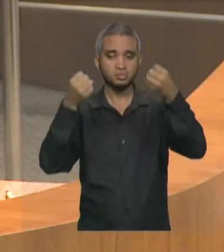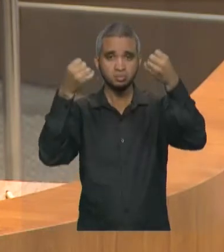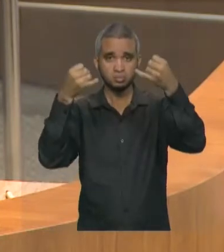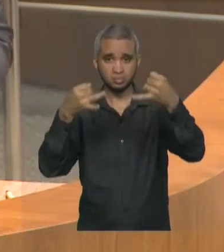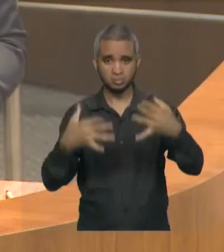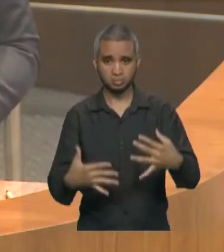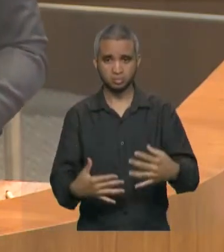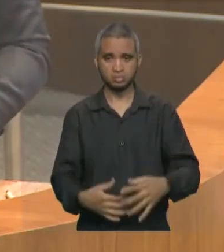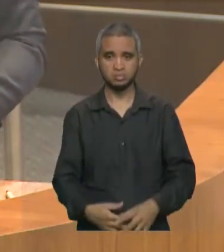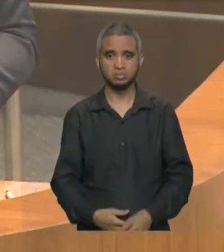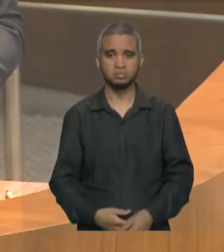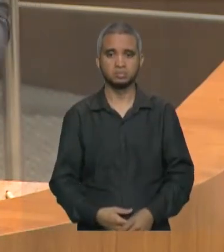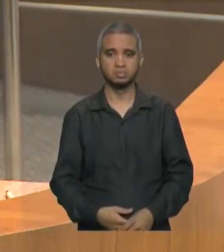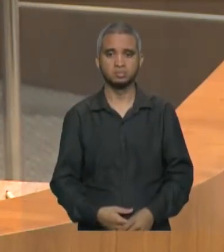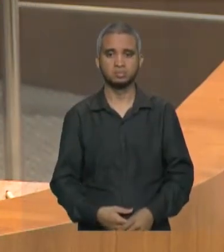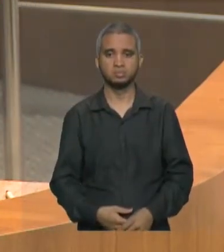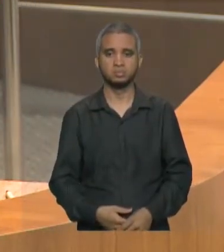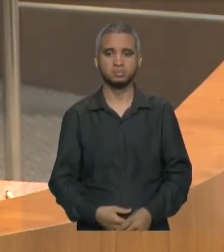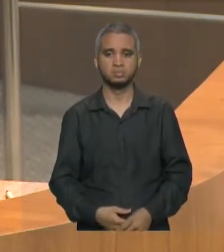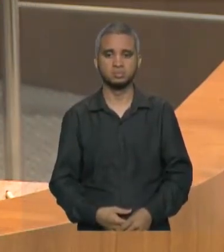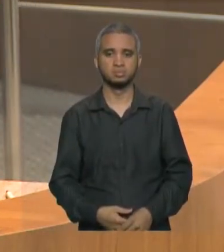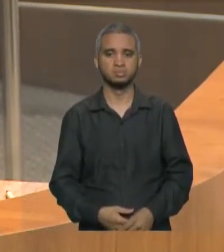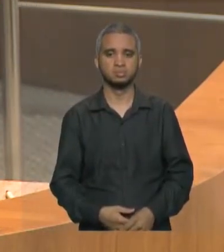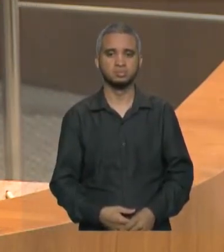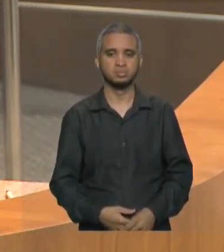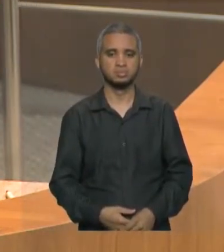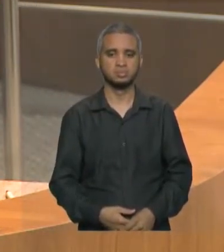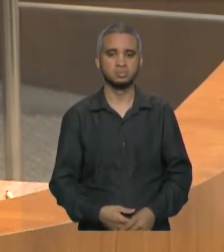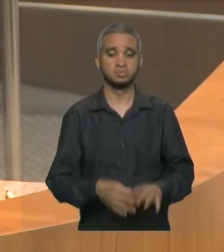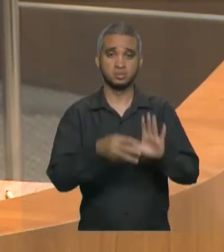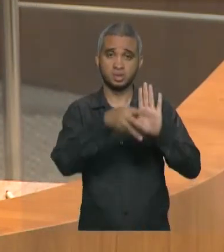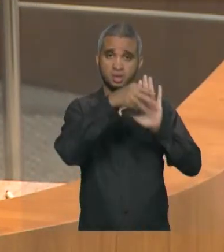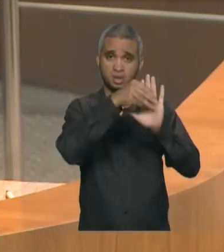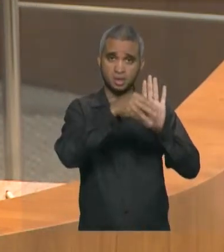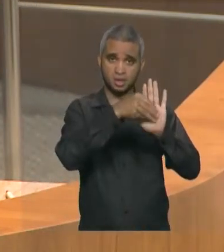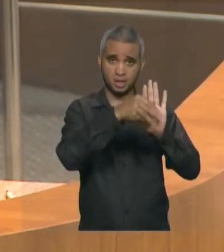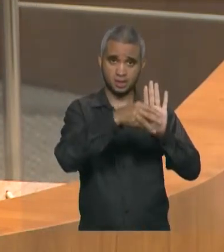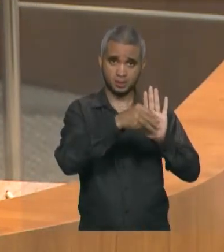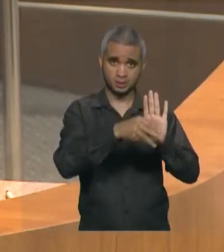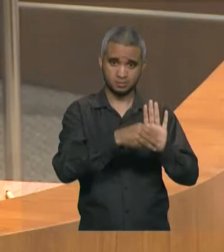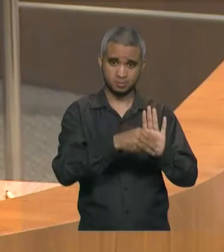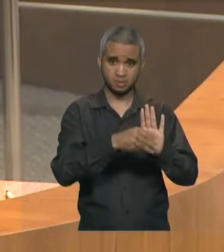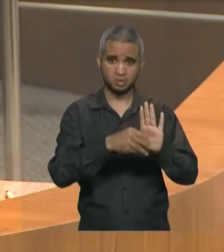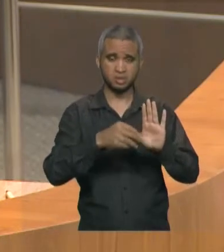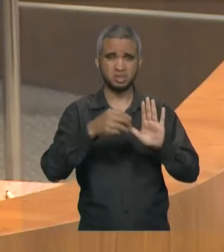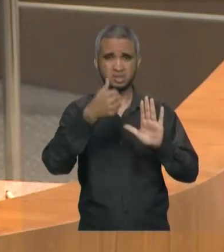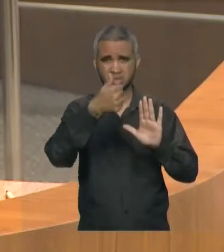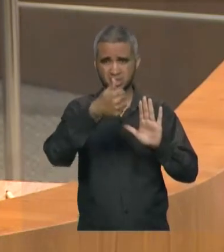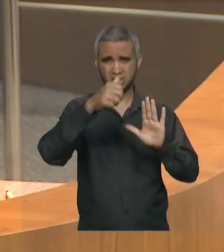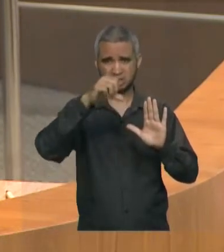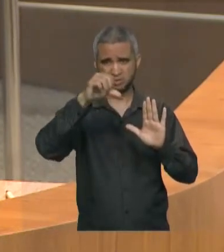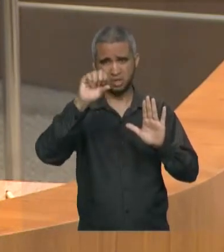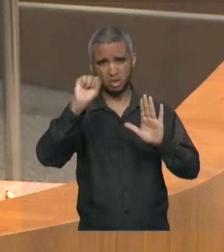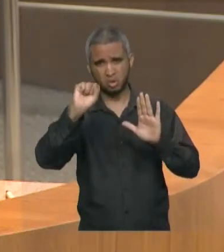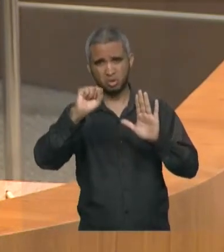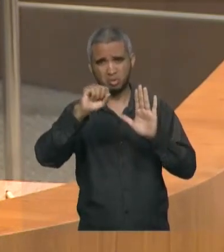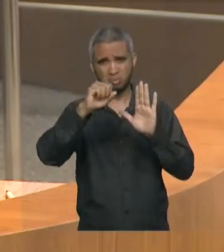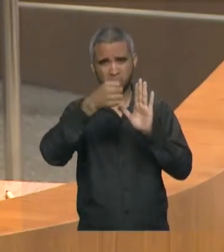tolerância, vão, dentre outros, que eu não vou aqui listar os 198, dentre